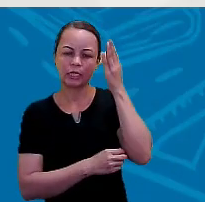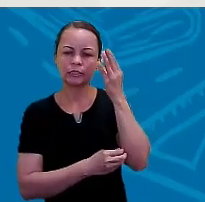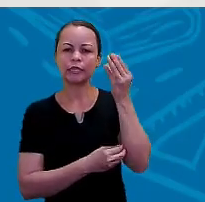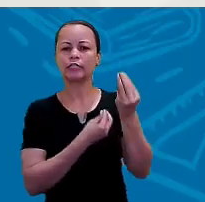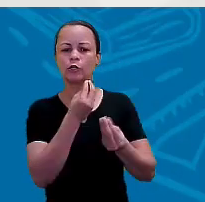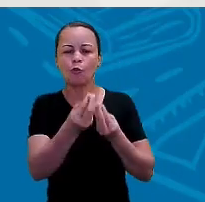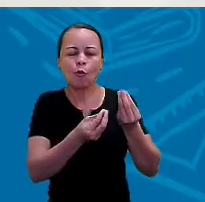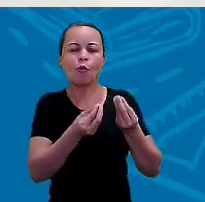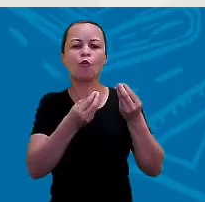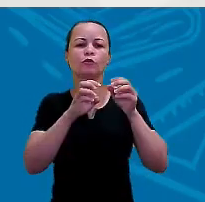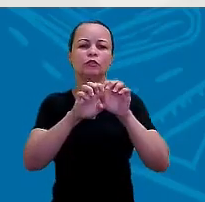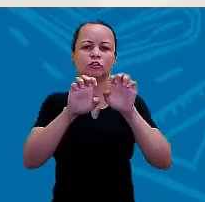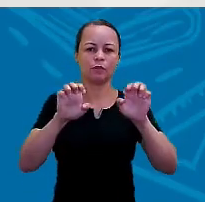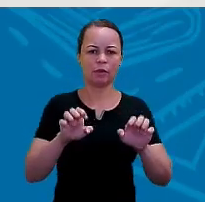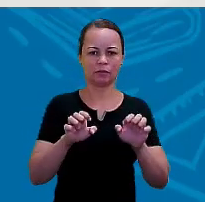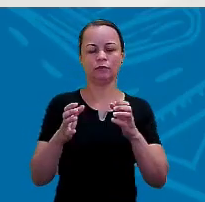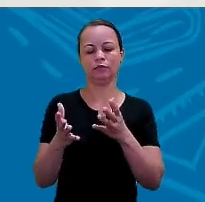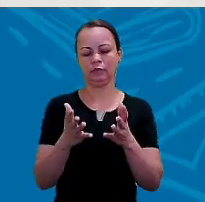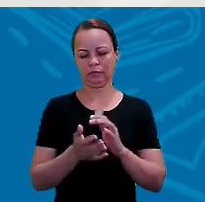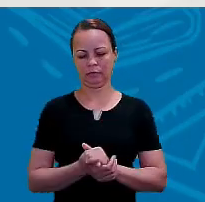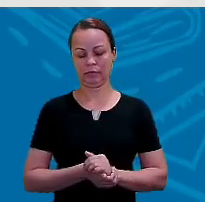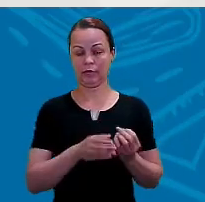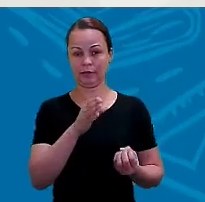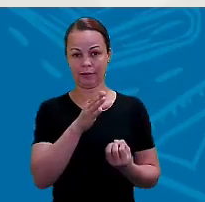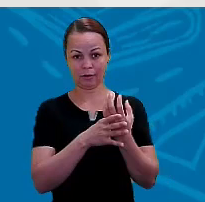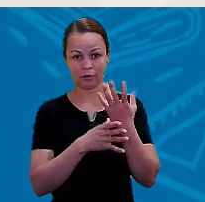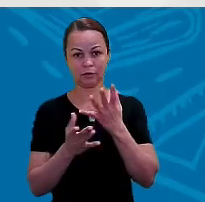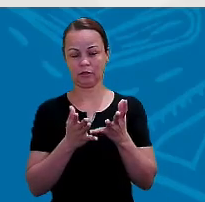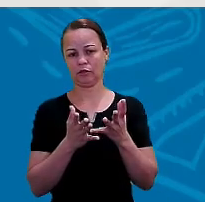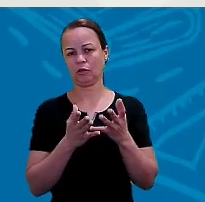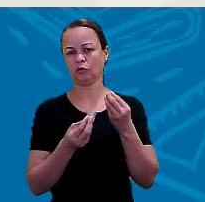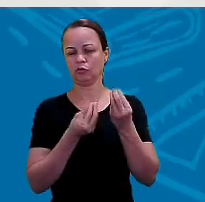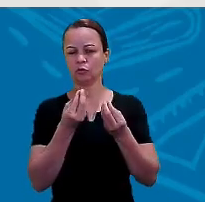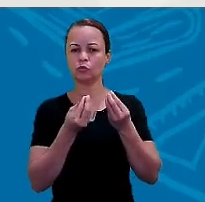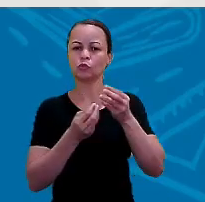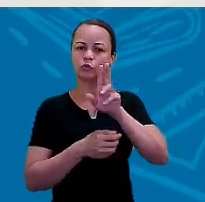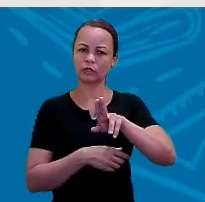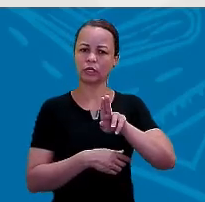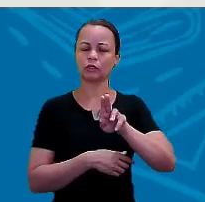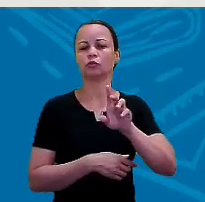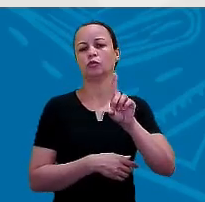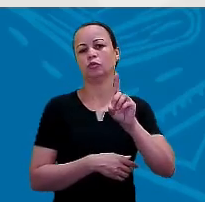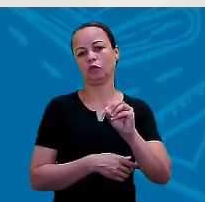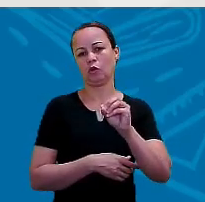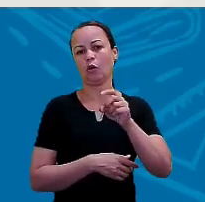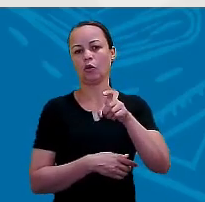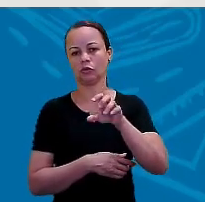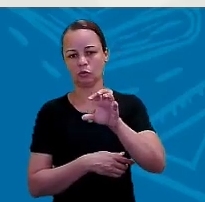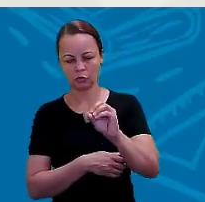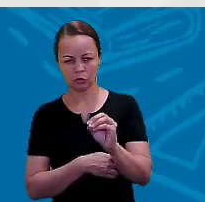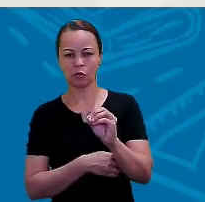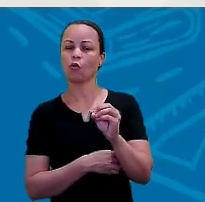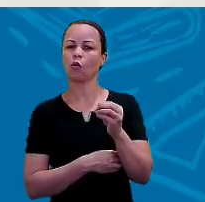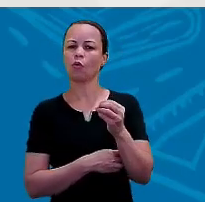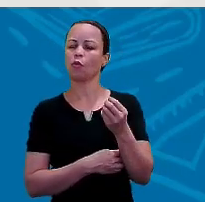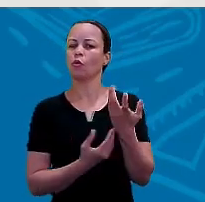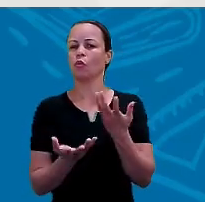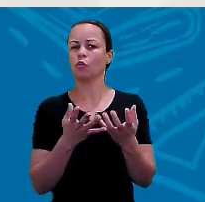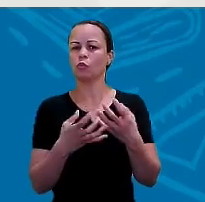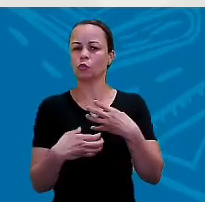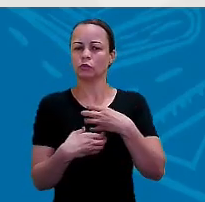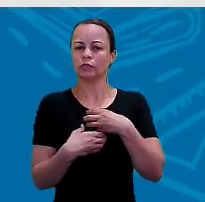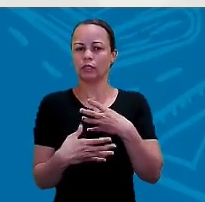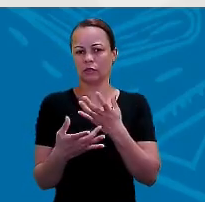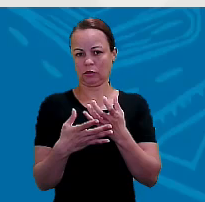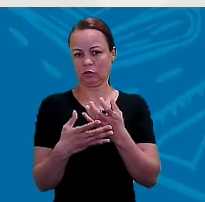bem construída, não usando apenas o nosso doxa, o nosso senso comum. Vamos fazer um ambiente hoje de travessia, para que a gente